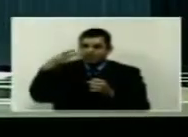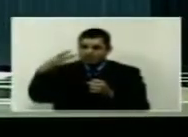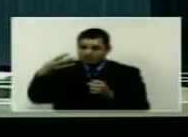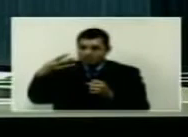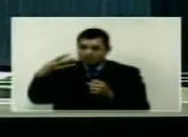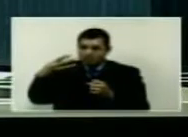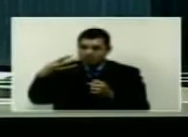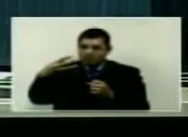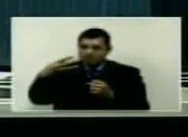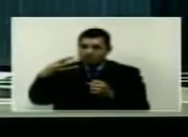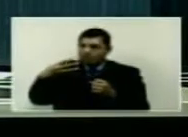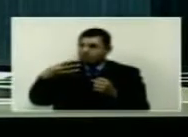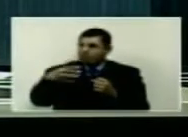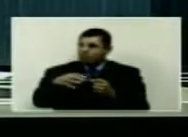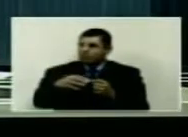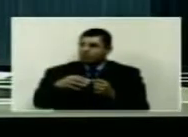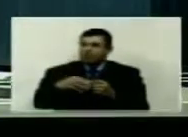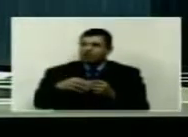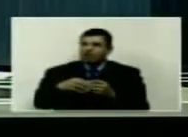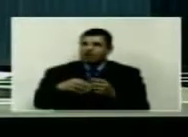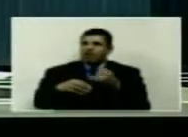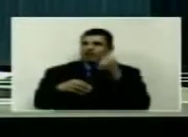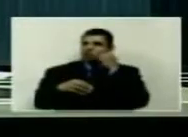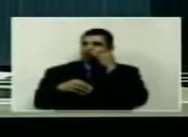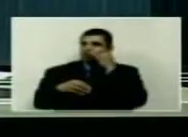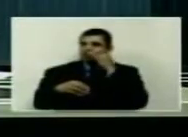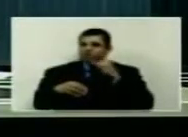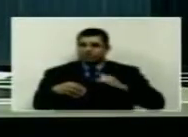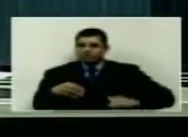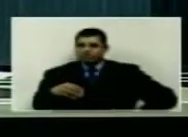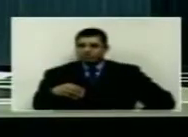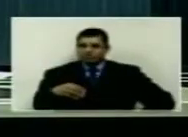534 para os smartphones.